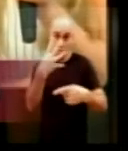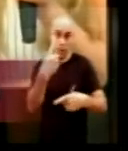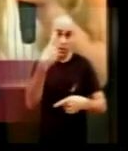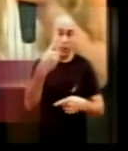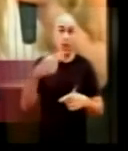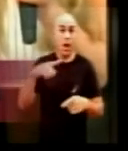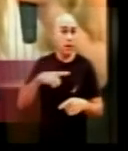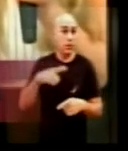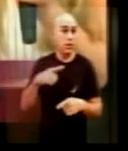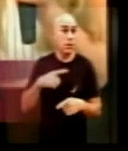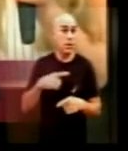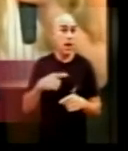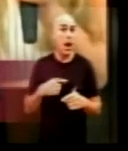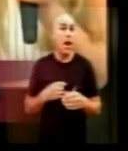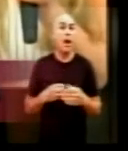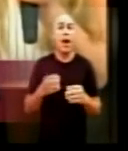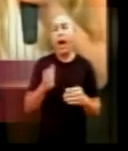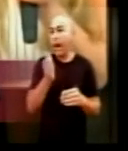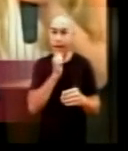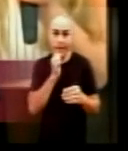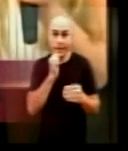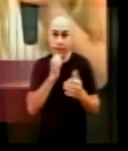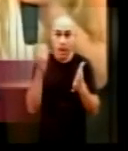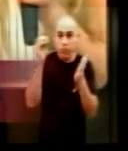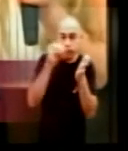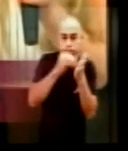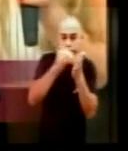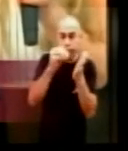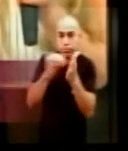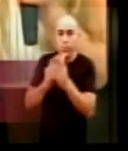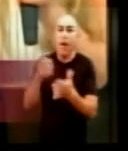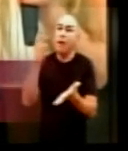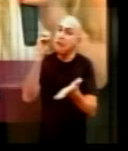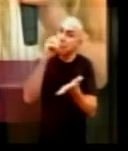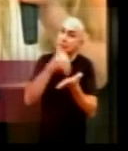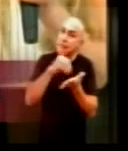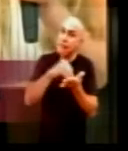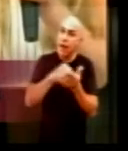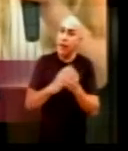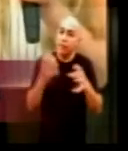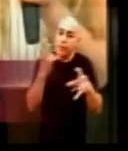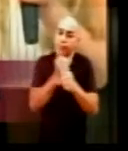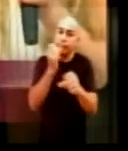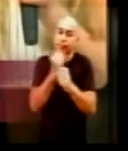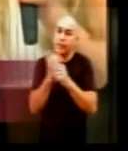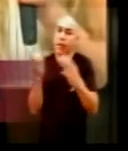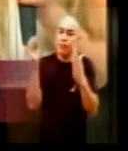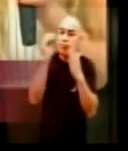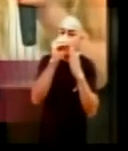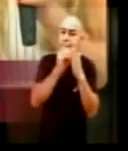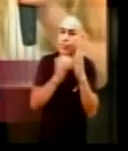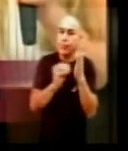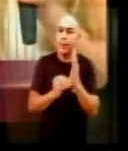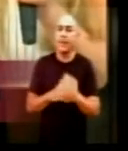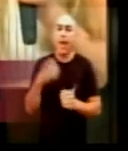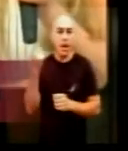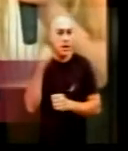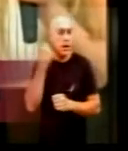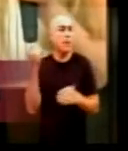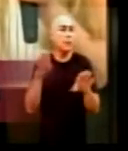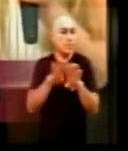bastante casos aí, amostras para serem processadas e que esse percentual pode mudar. E dos casos graves, a mesma coisa.